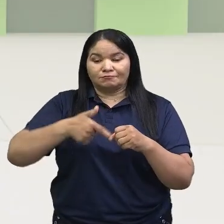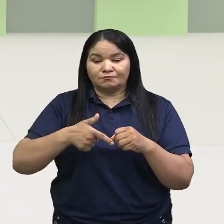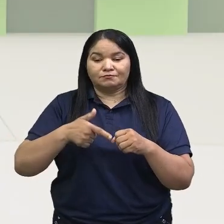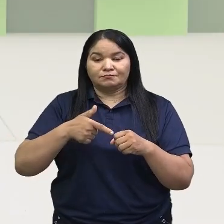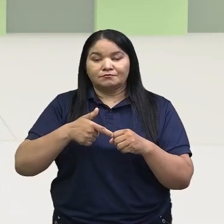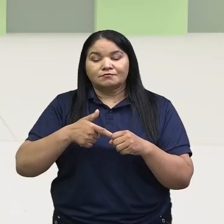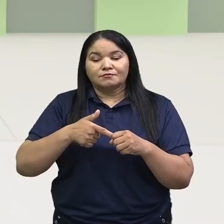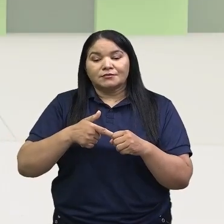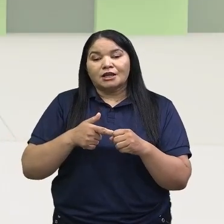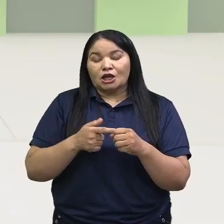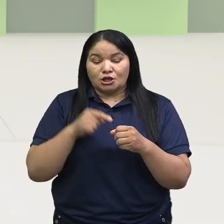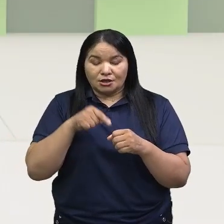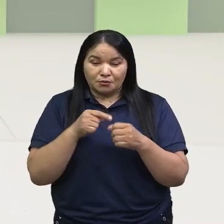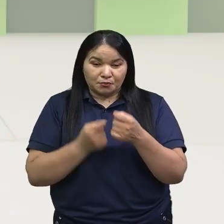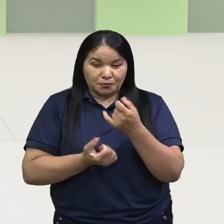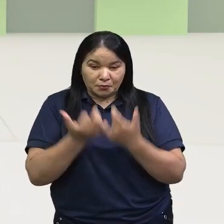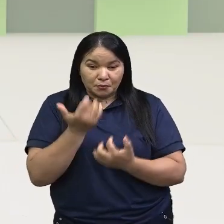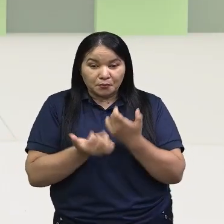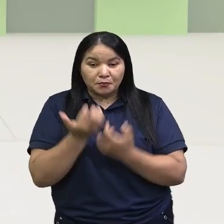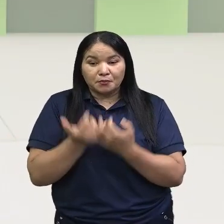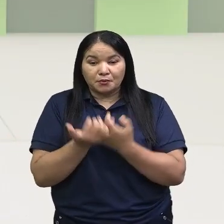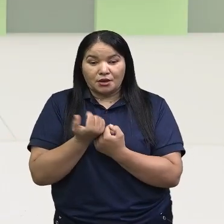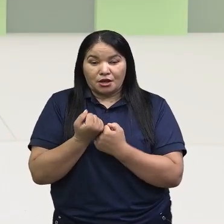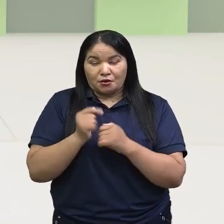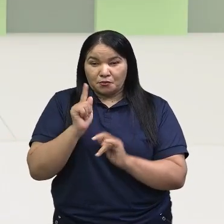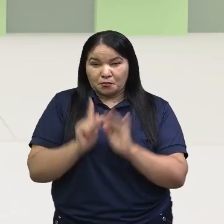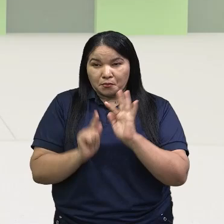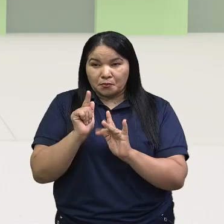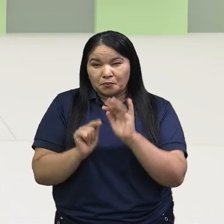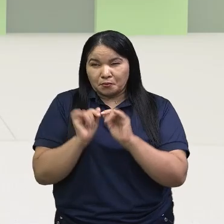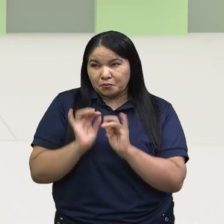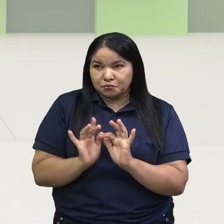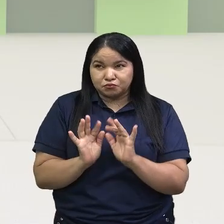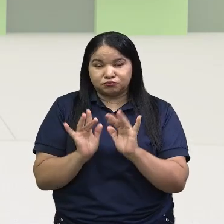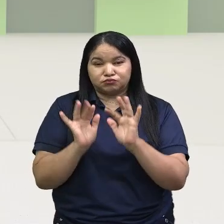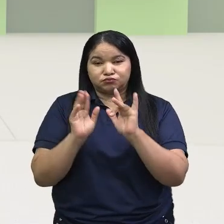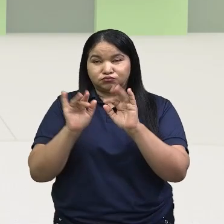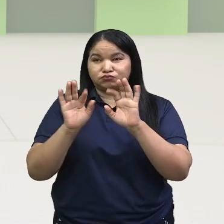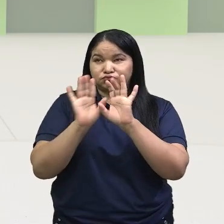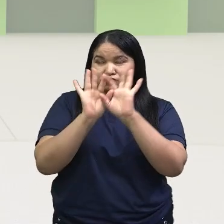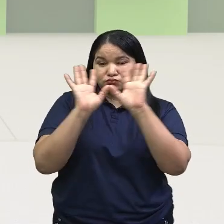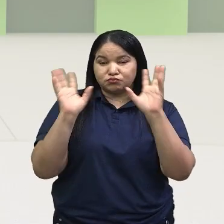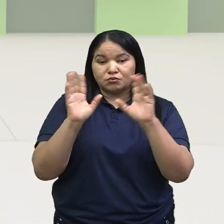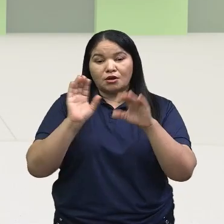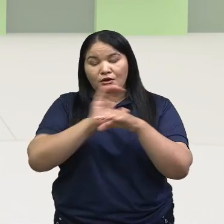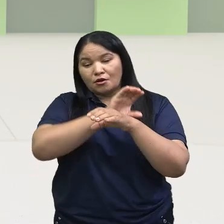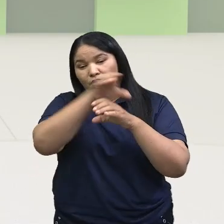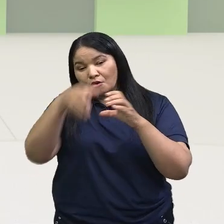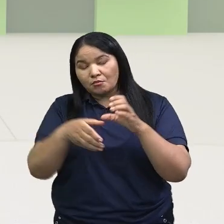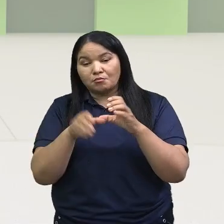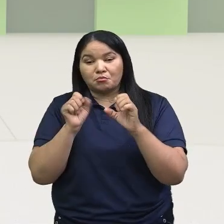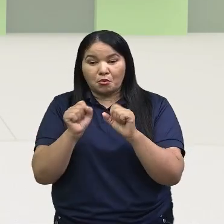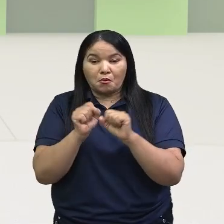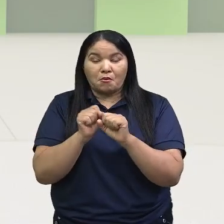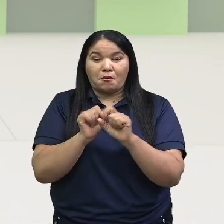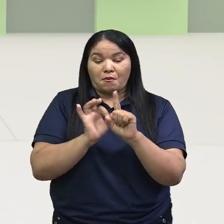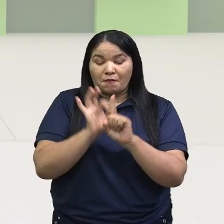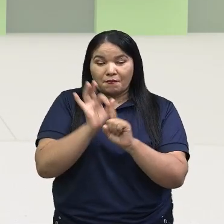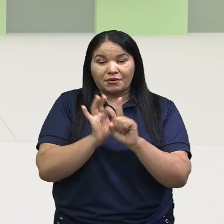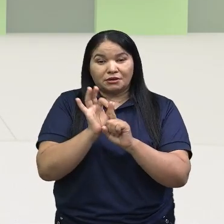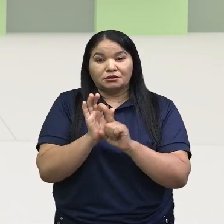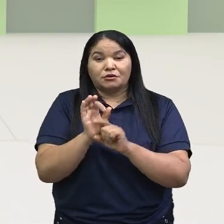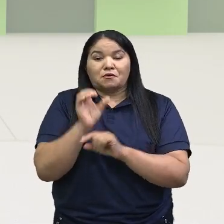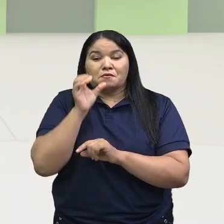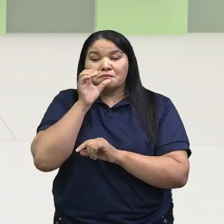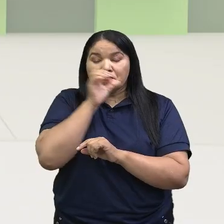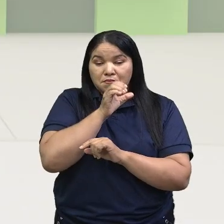ao serem queimados, produzem gases que ao chegarem na atmosfera, podem fazer com que o calor fique mais retido aqui